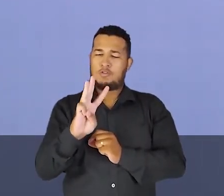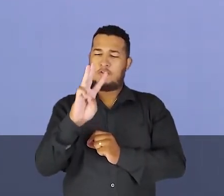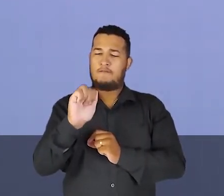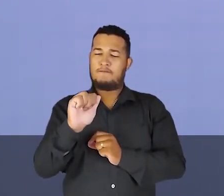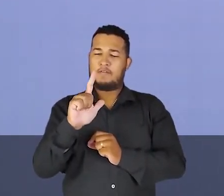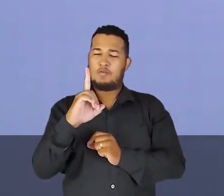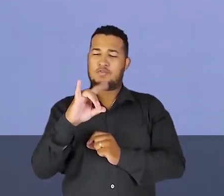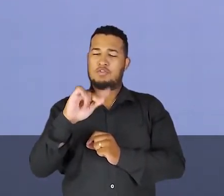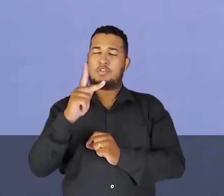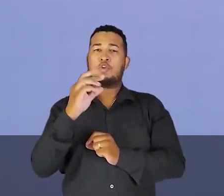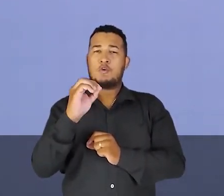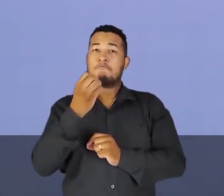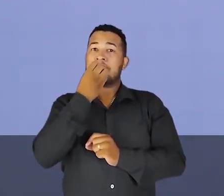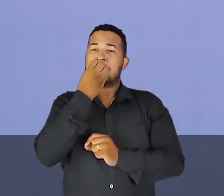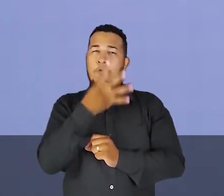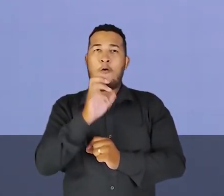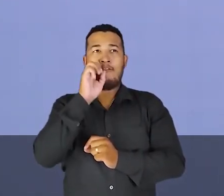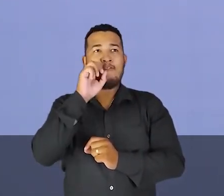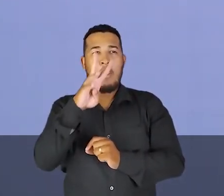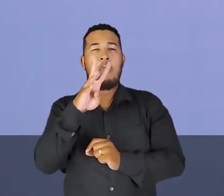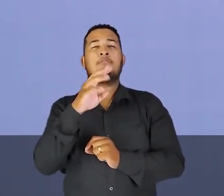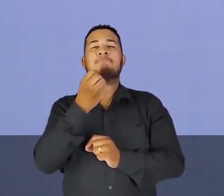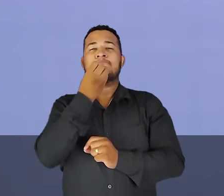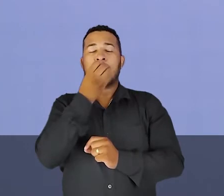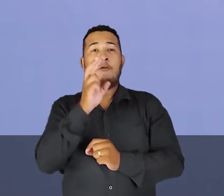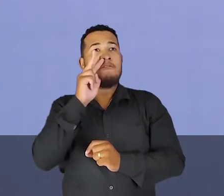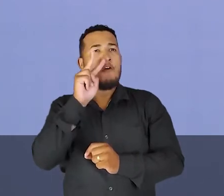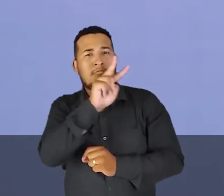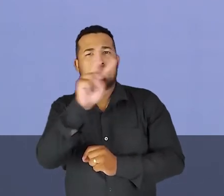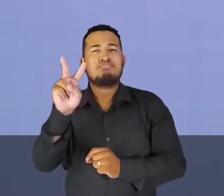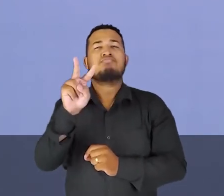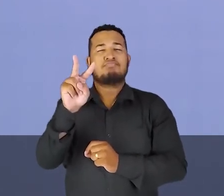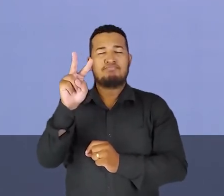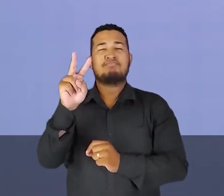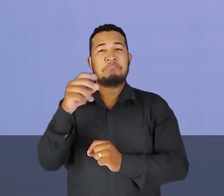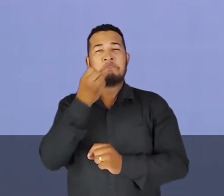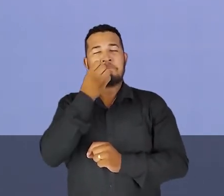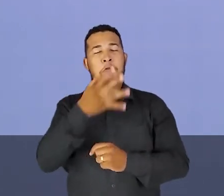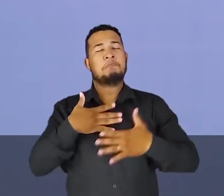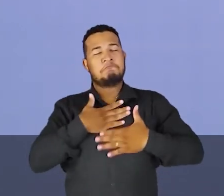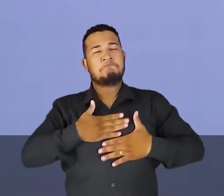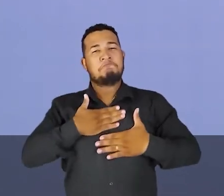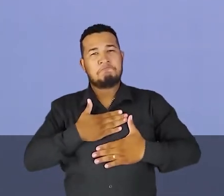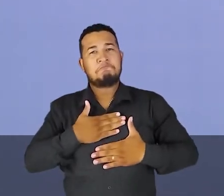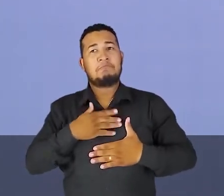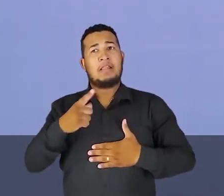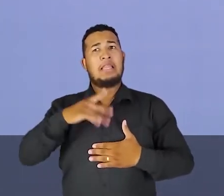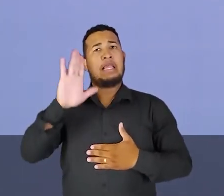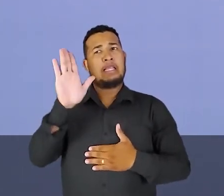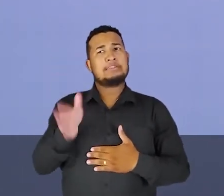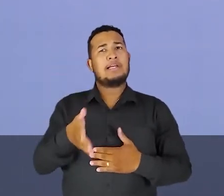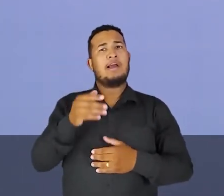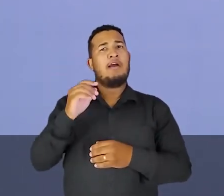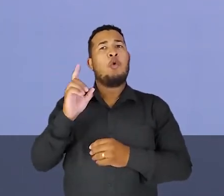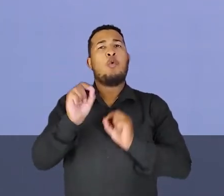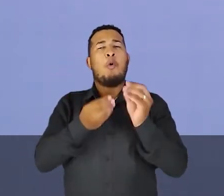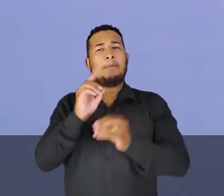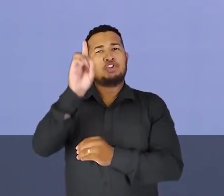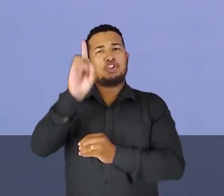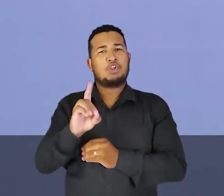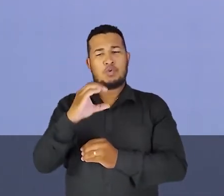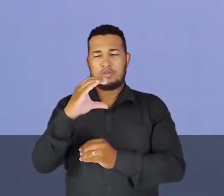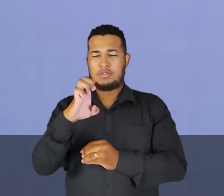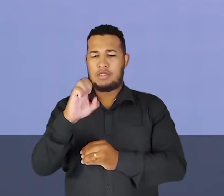bacana, né? Muito bom de se ver, feito por um cineasta paulista, Sérgio Muniz, que é um grande trabalho, é um cineasta que tem um